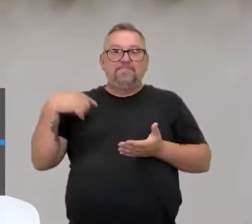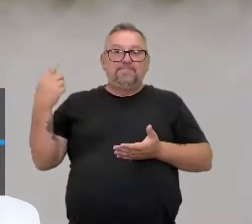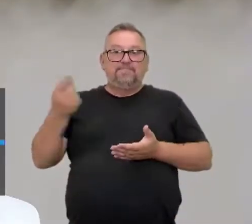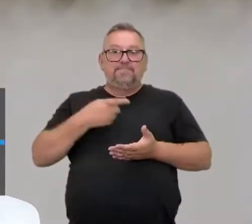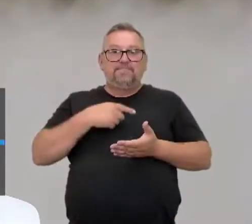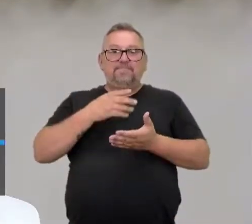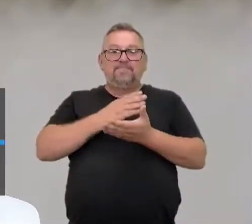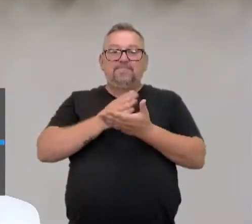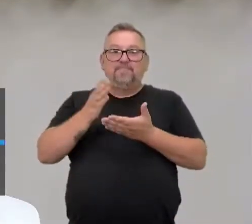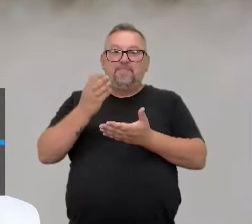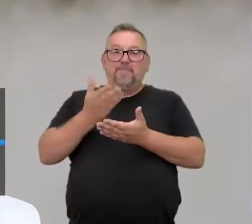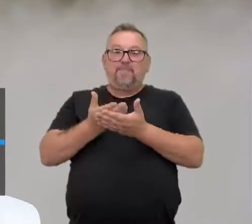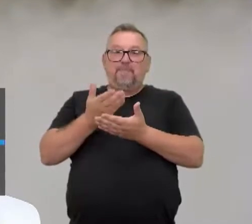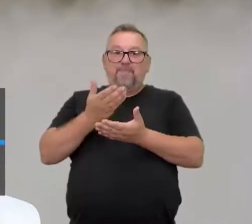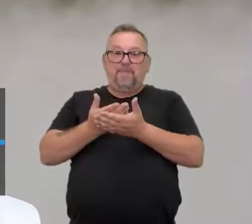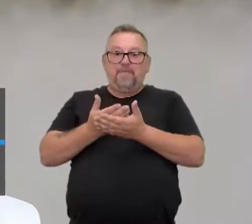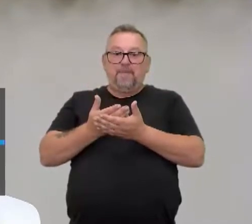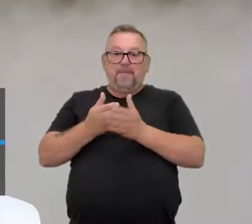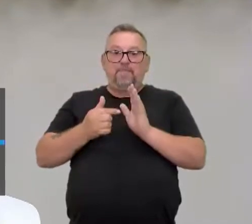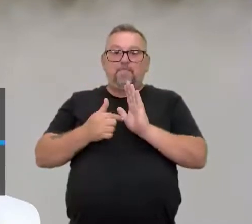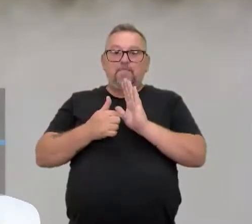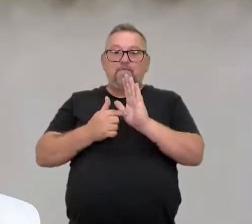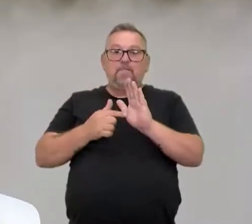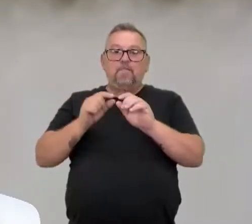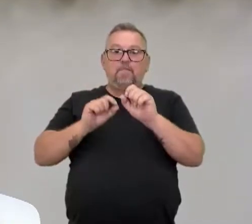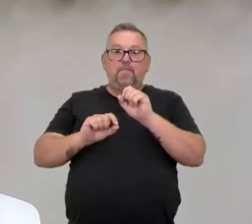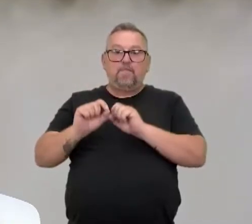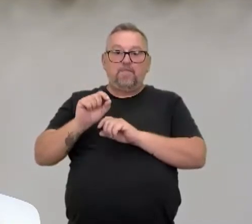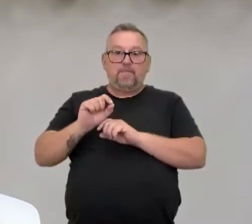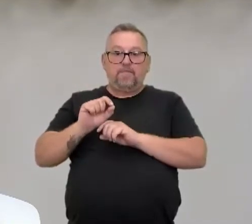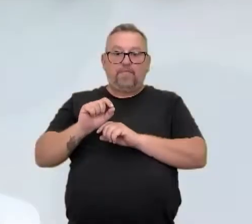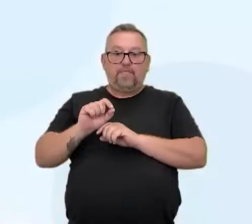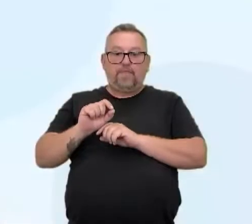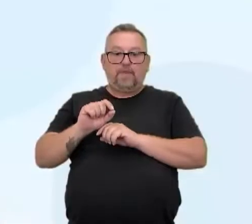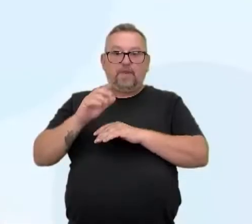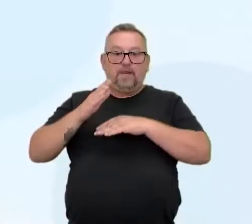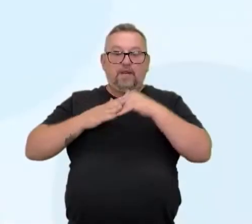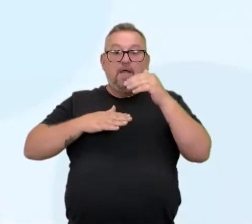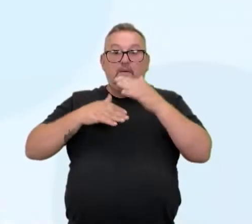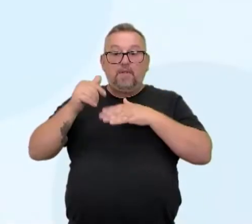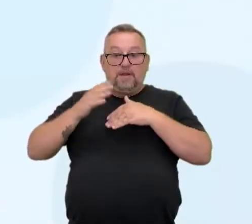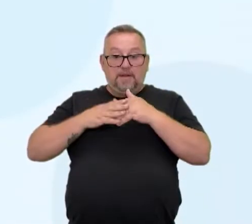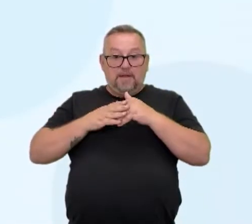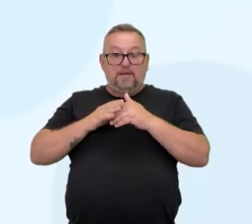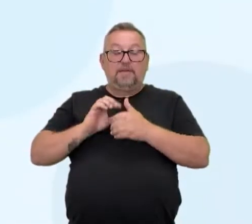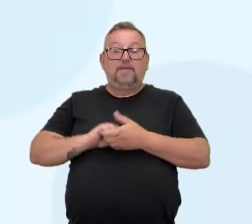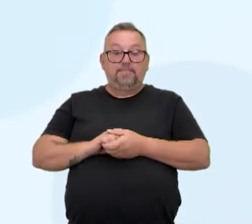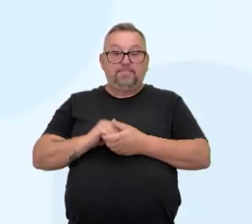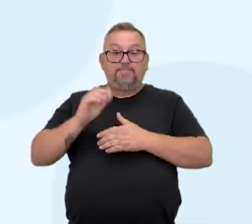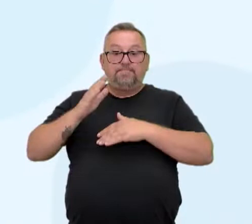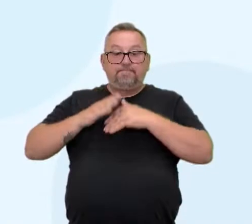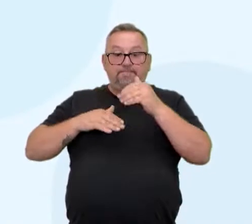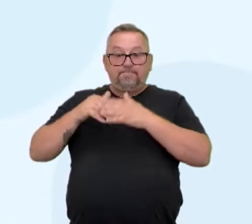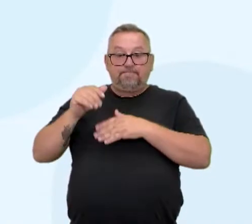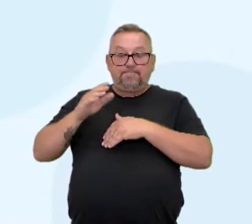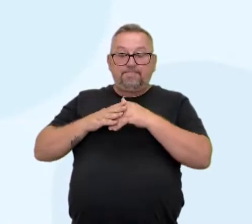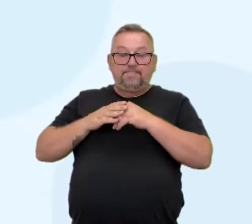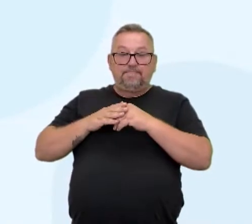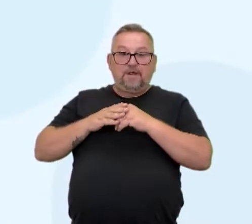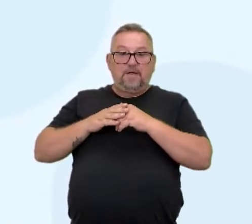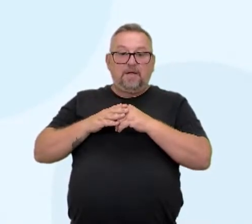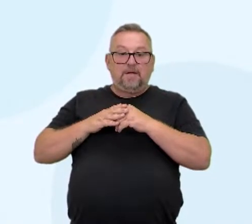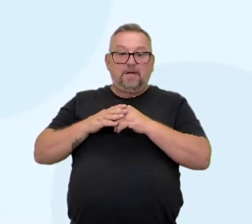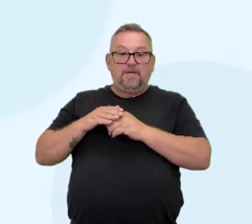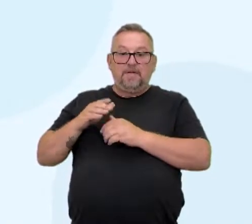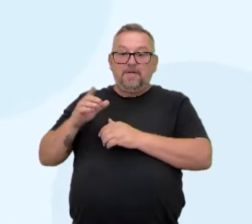dar início aí à nossa aula, vou passar aí para vocês a questão então das habilidades, E as habilidades aí dos eixos estruturantes,